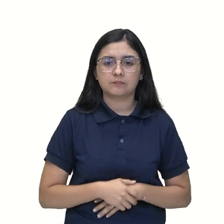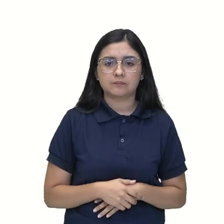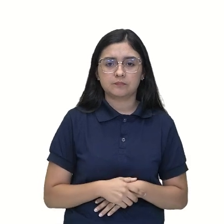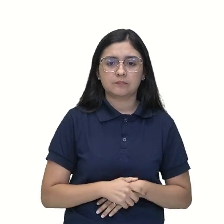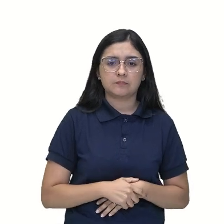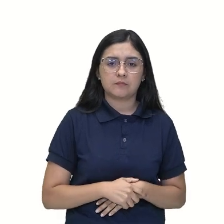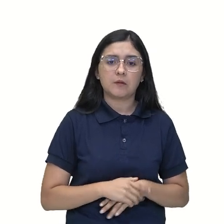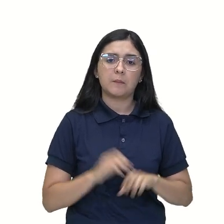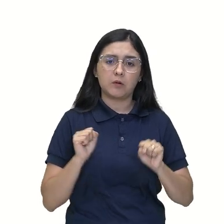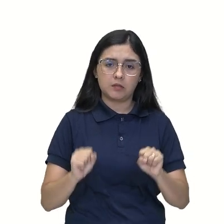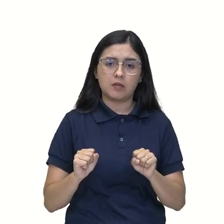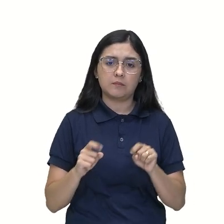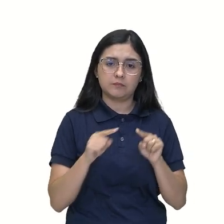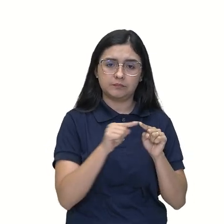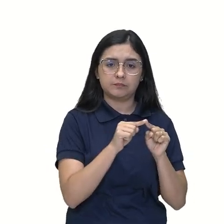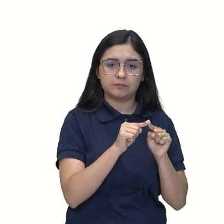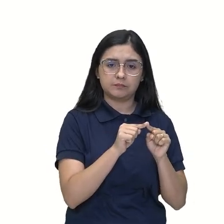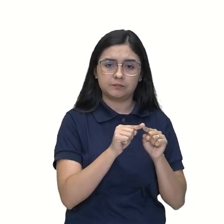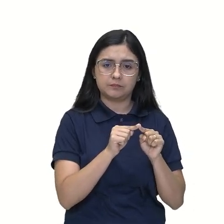esses pontos aqui, ó.